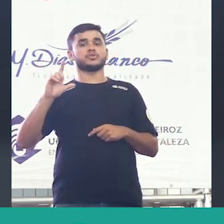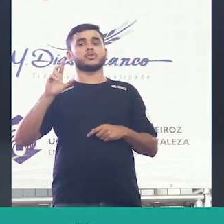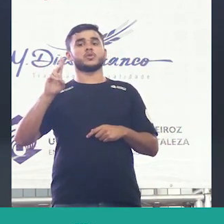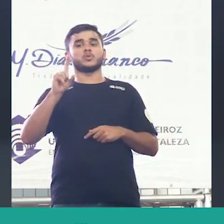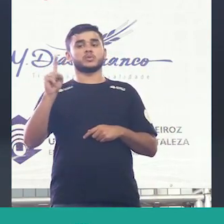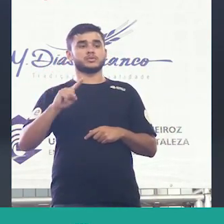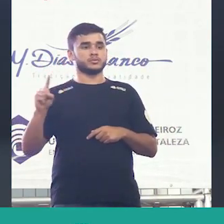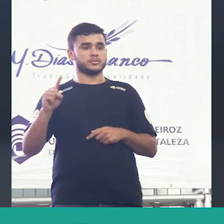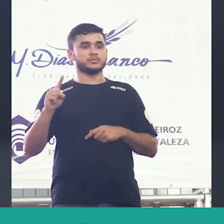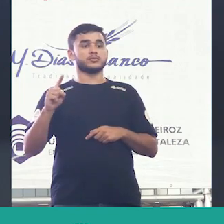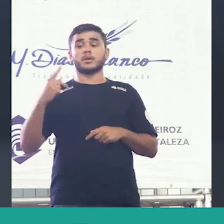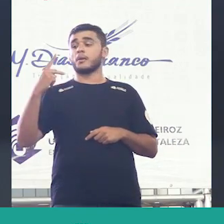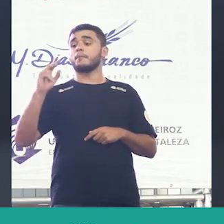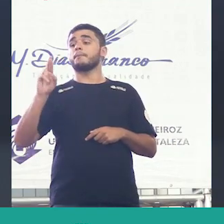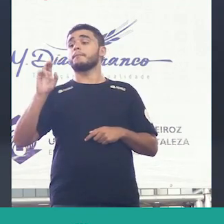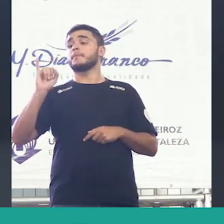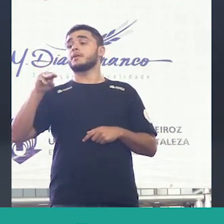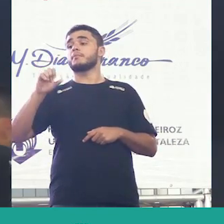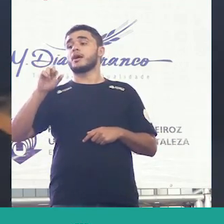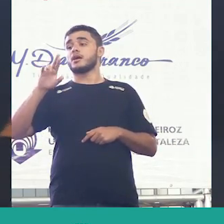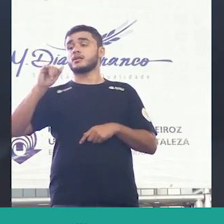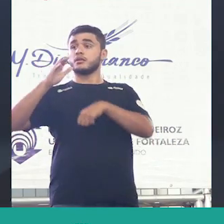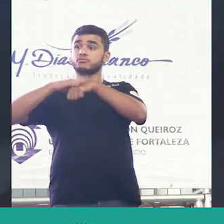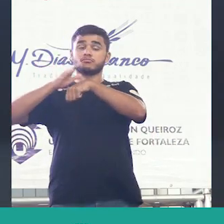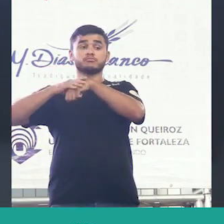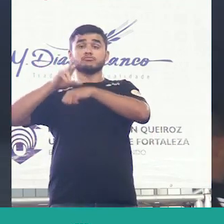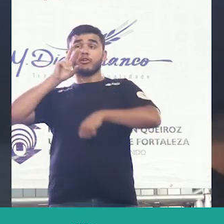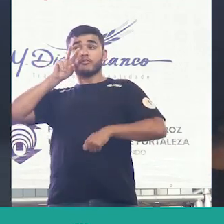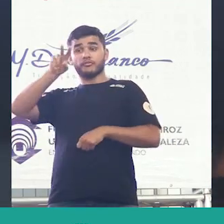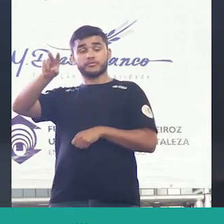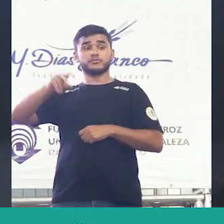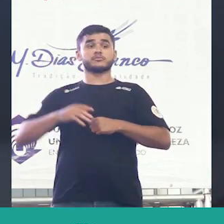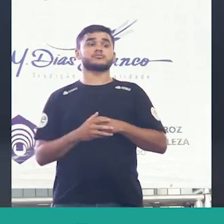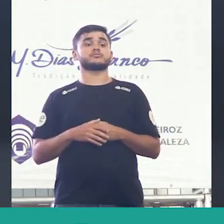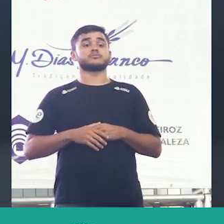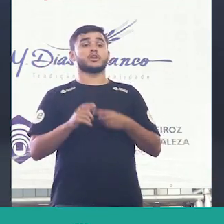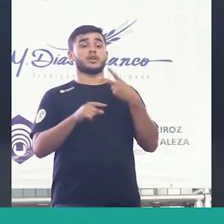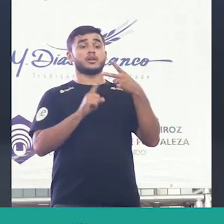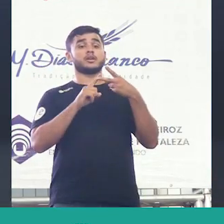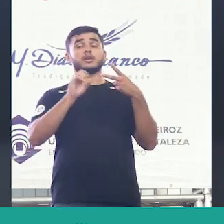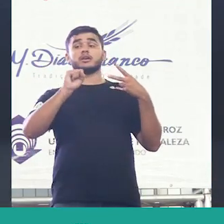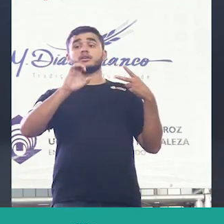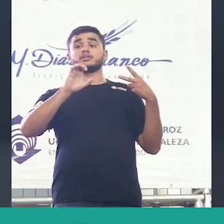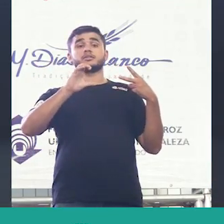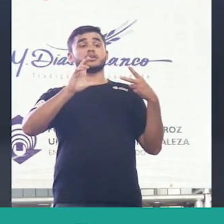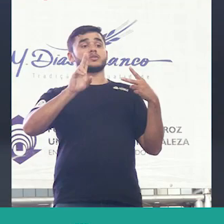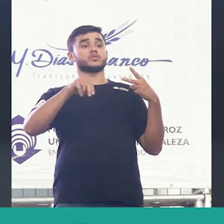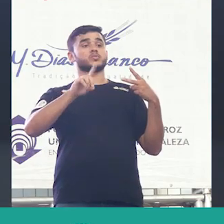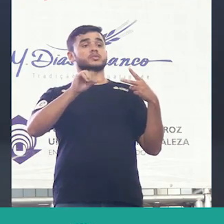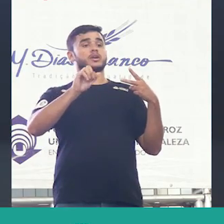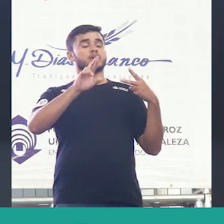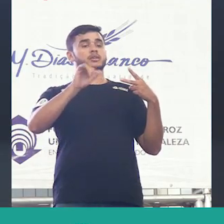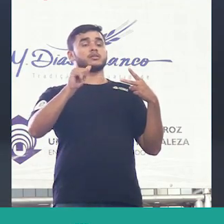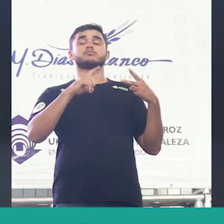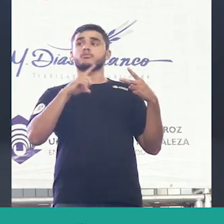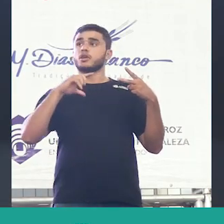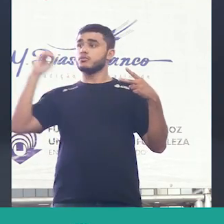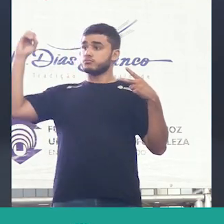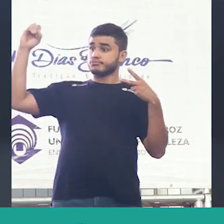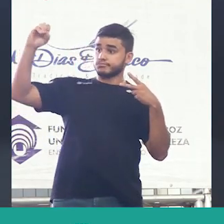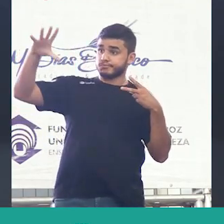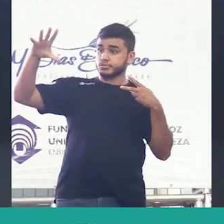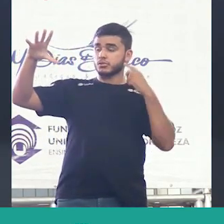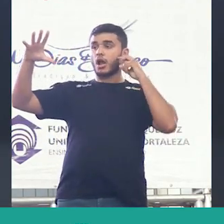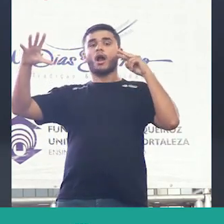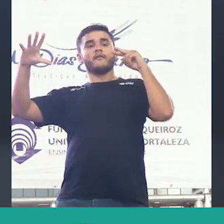luz primária? Tem luz própria. O que é fonte de luz secundária? Aquela que precisa receber luz